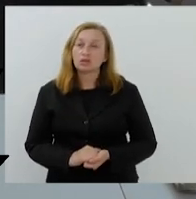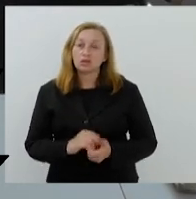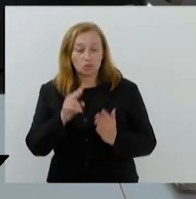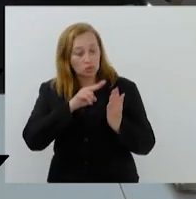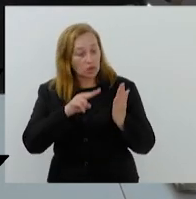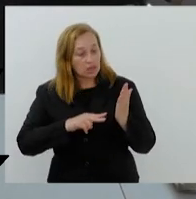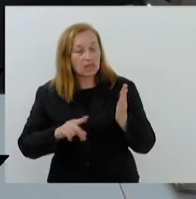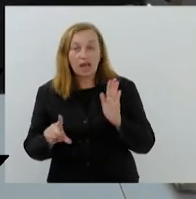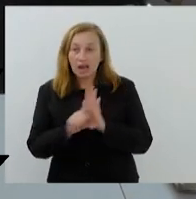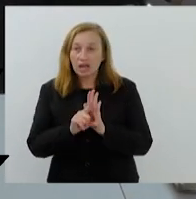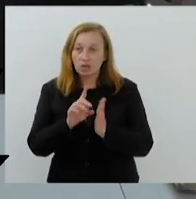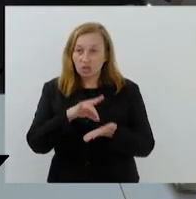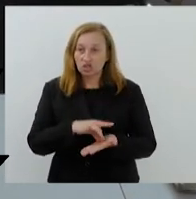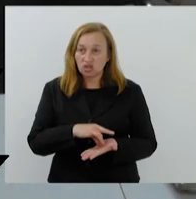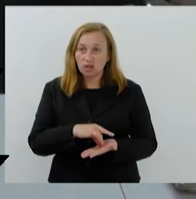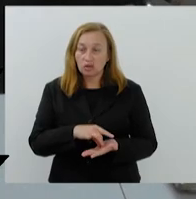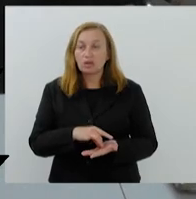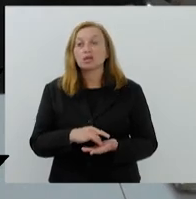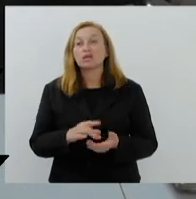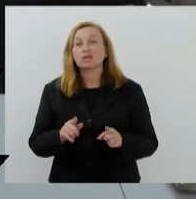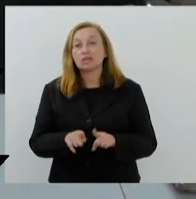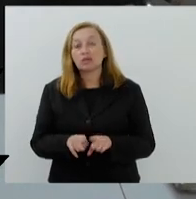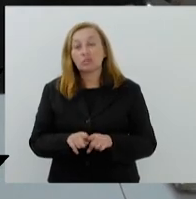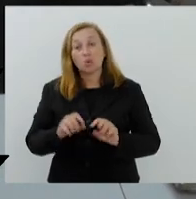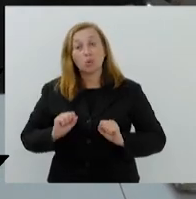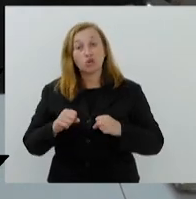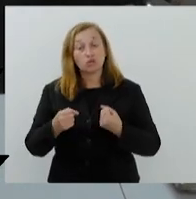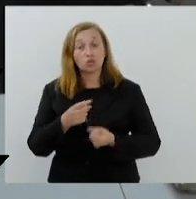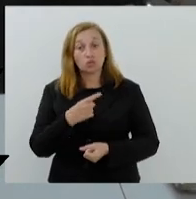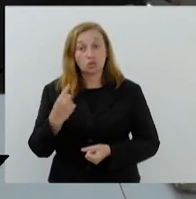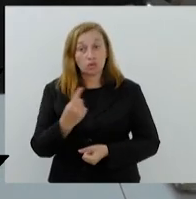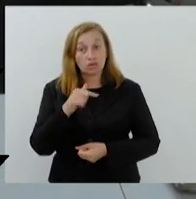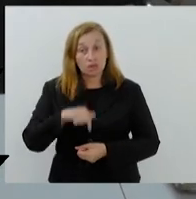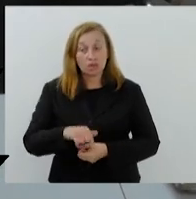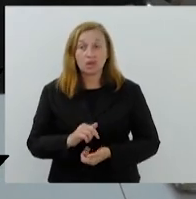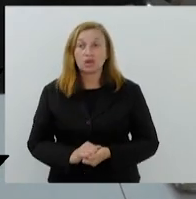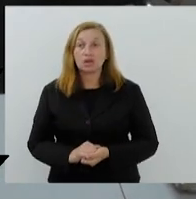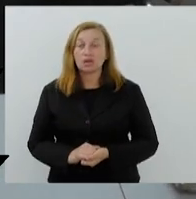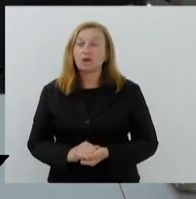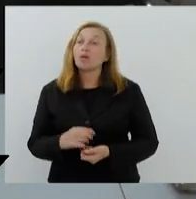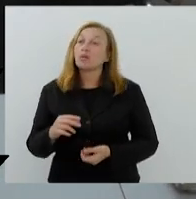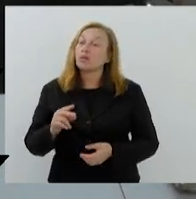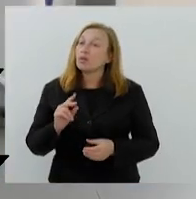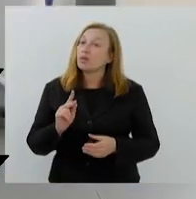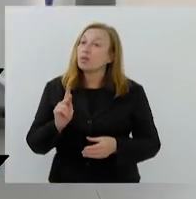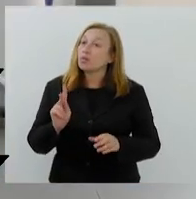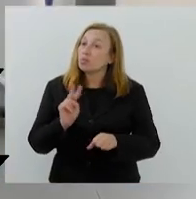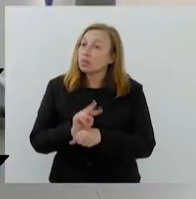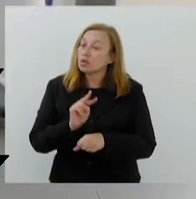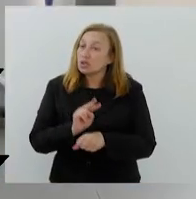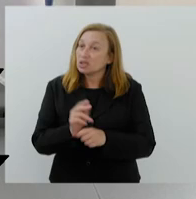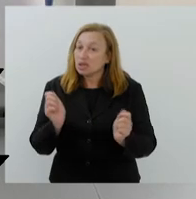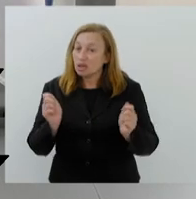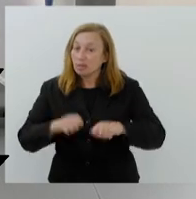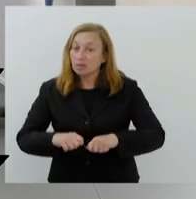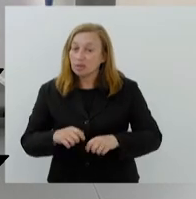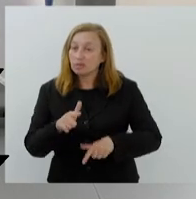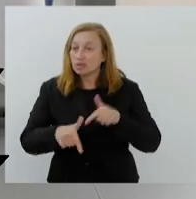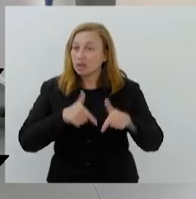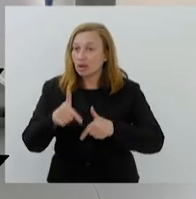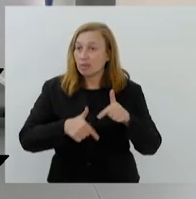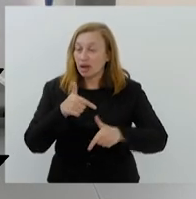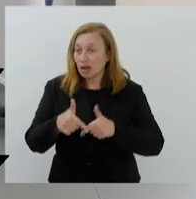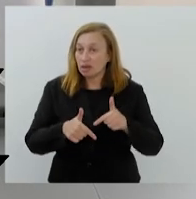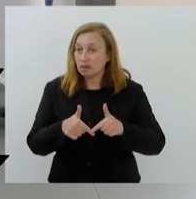lei original, e aí também tem sido um esforço nosso aqui de preservar a capacidade, o trabalho do legislador,